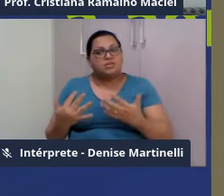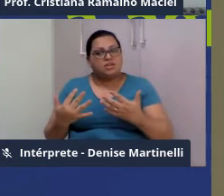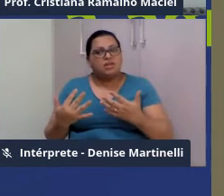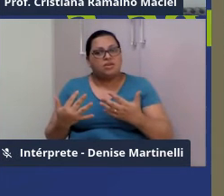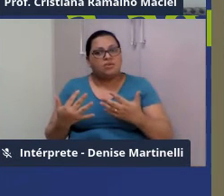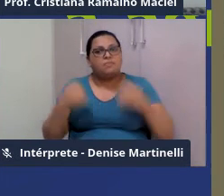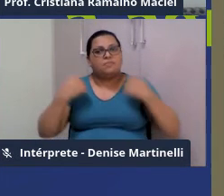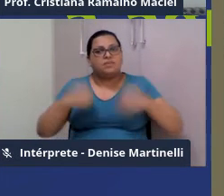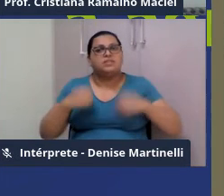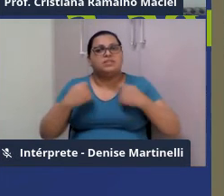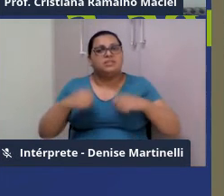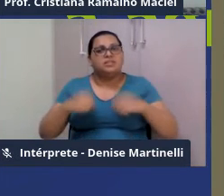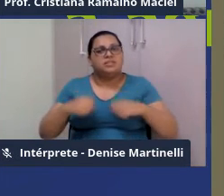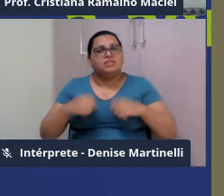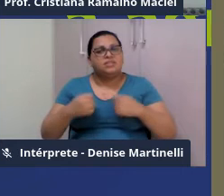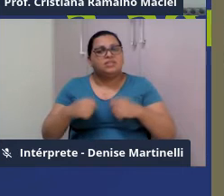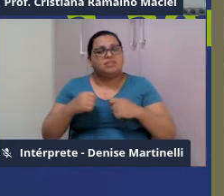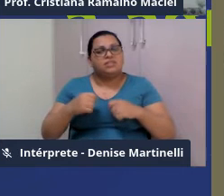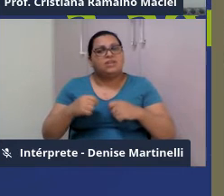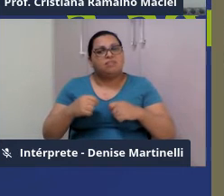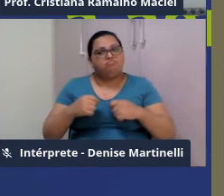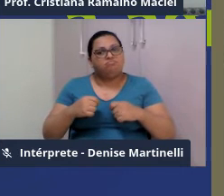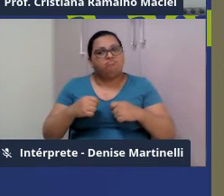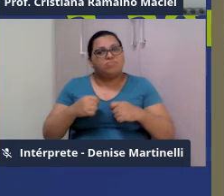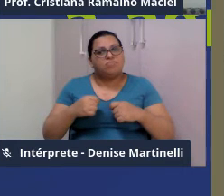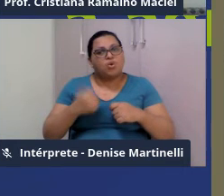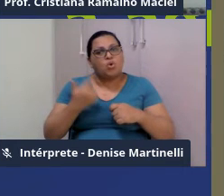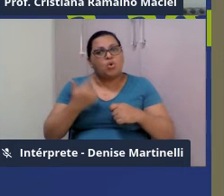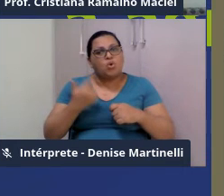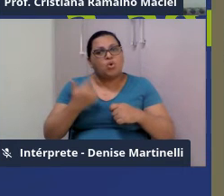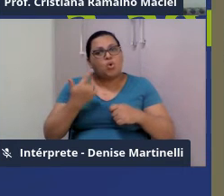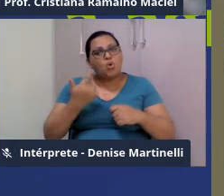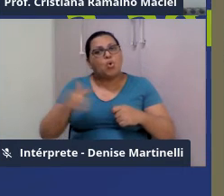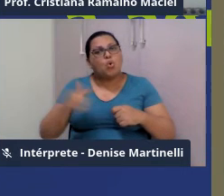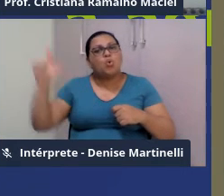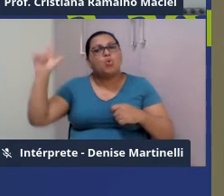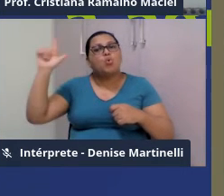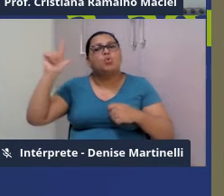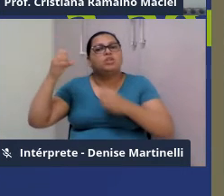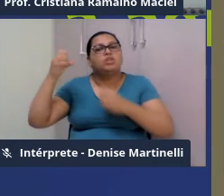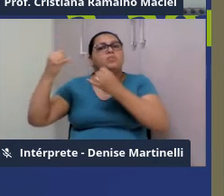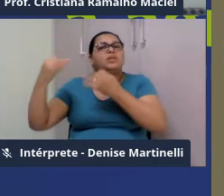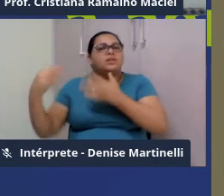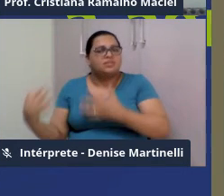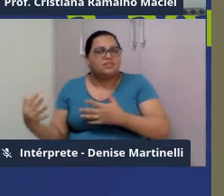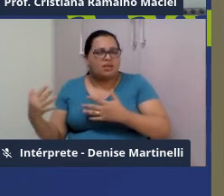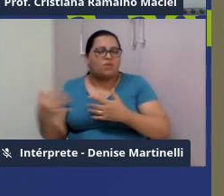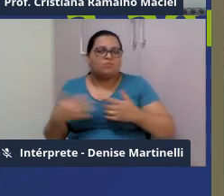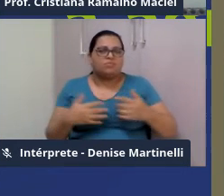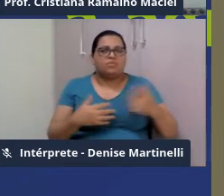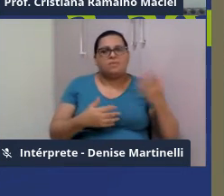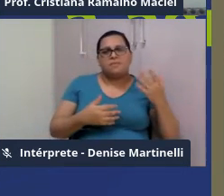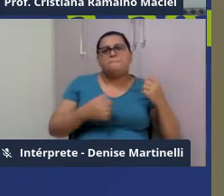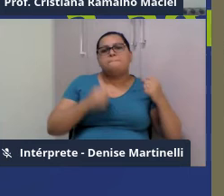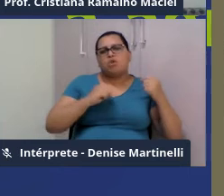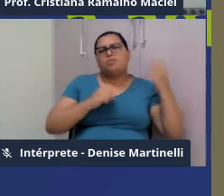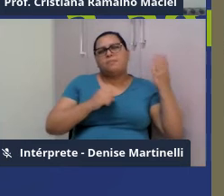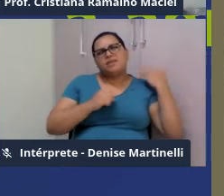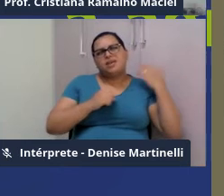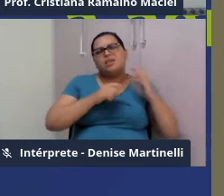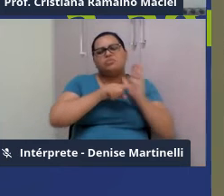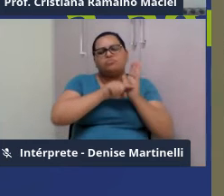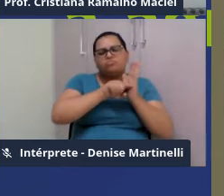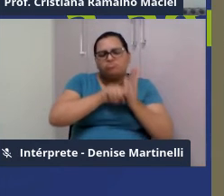outra explicação. Eu poderia hoje fazer o mesmo experimento, pegar as larvas, fazer o transcriptoma dela